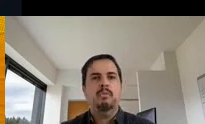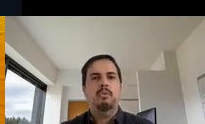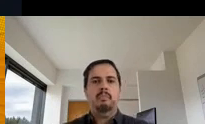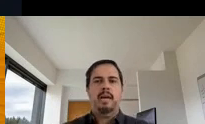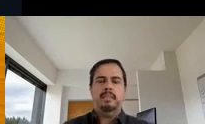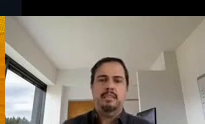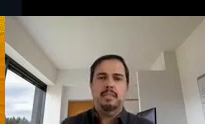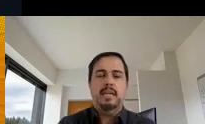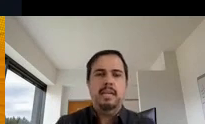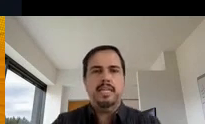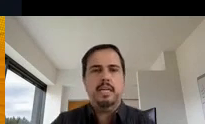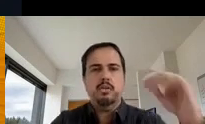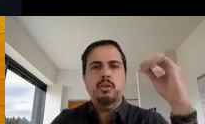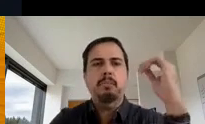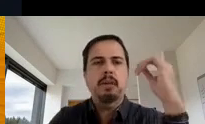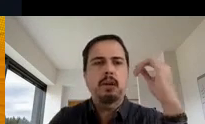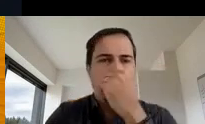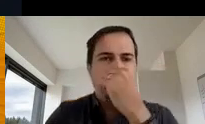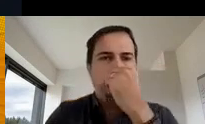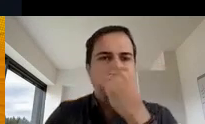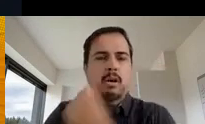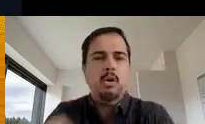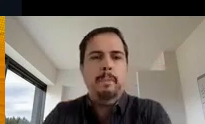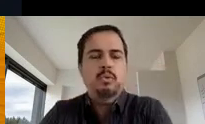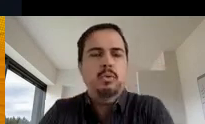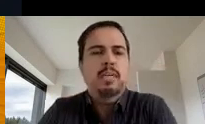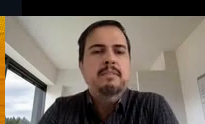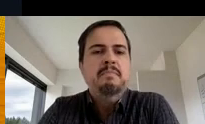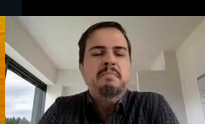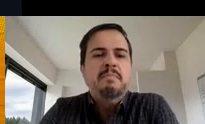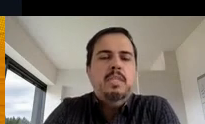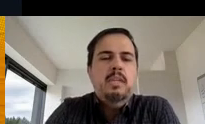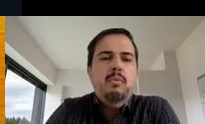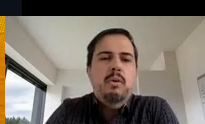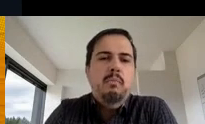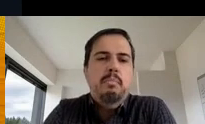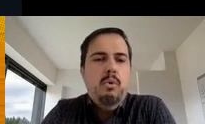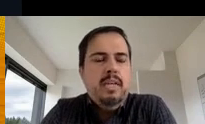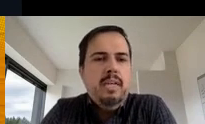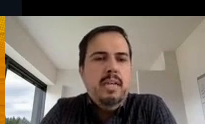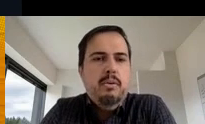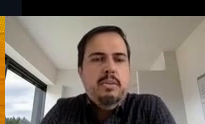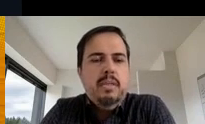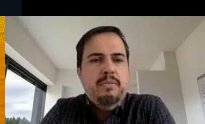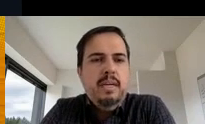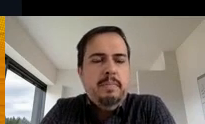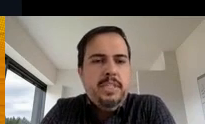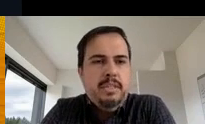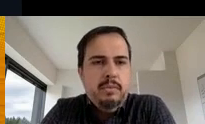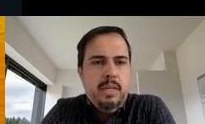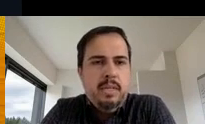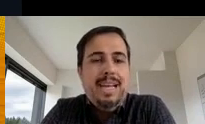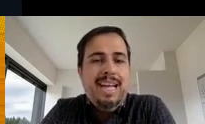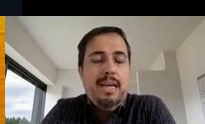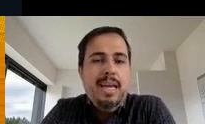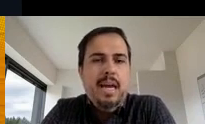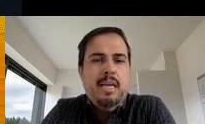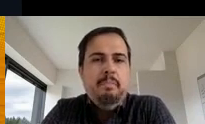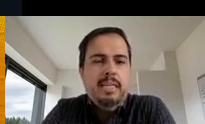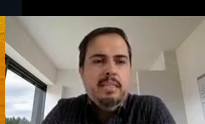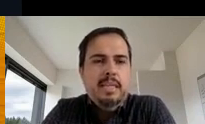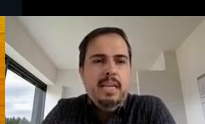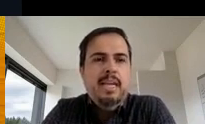e você aprende com ele e não comete mais. Ele te ajuda a melhorar como profissional, como pessoa. Você tem o erro burro, que é aquele erro que você fica repetindo,